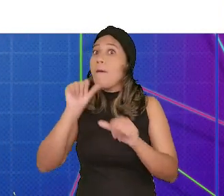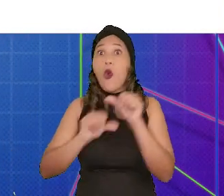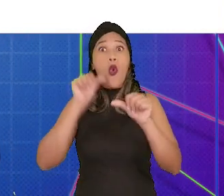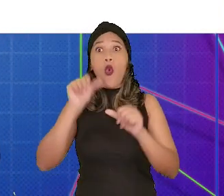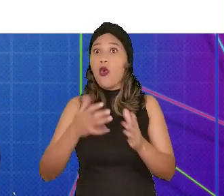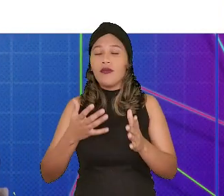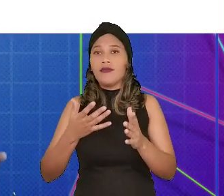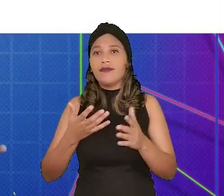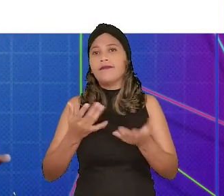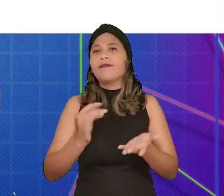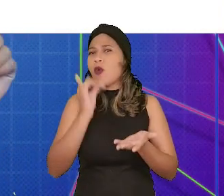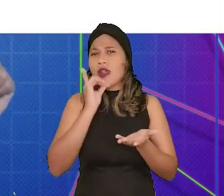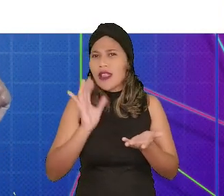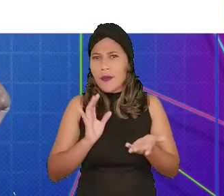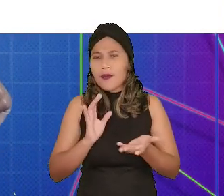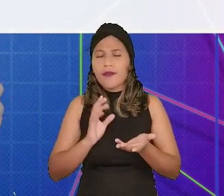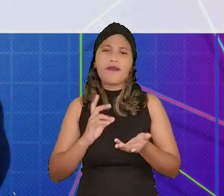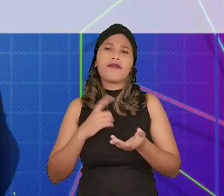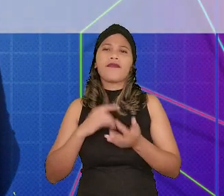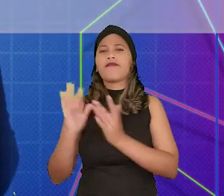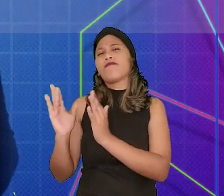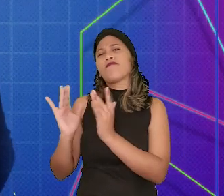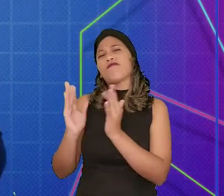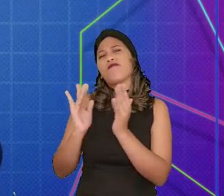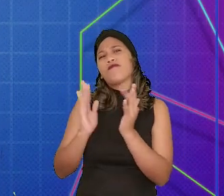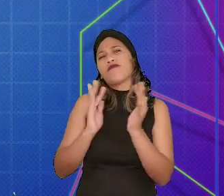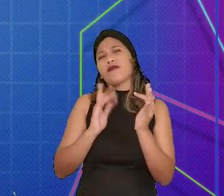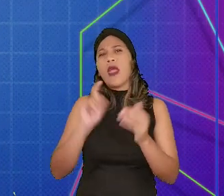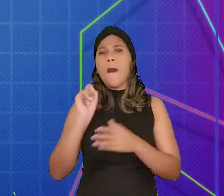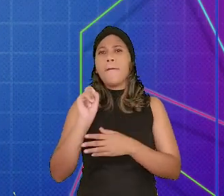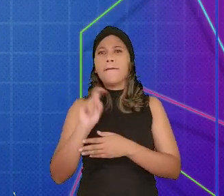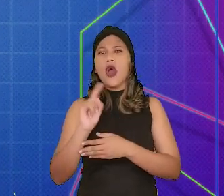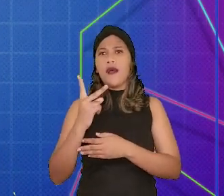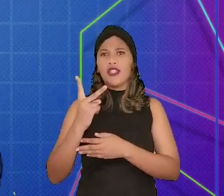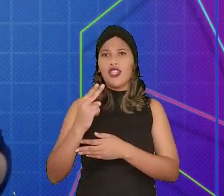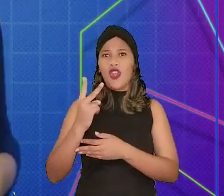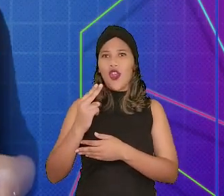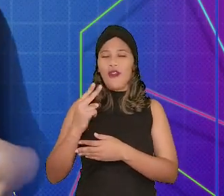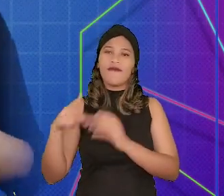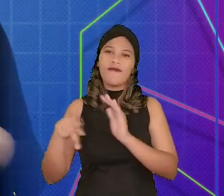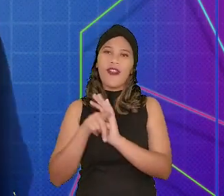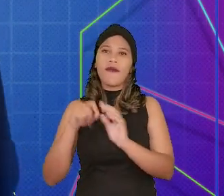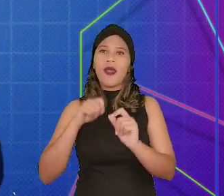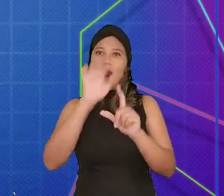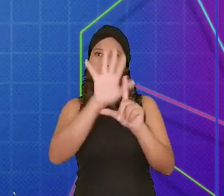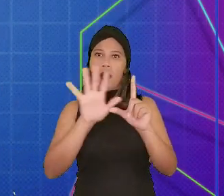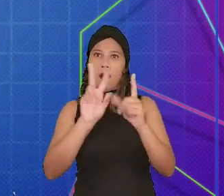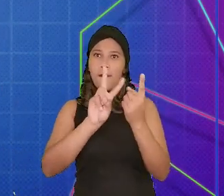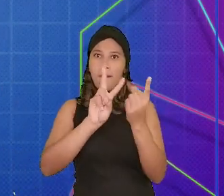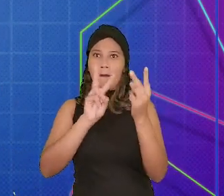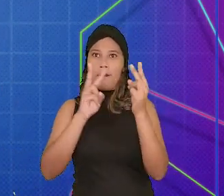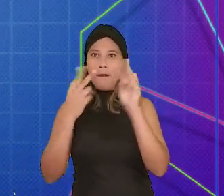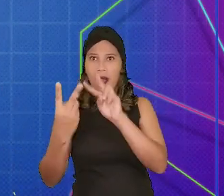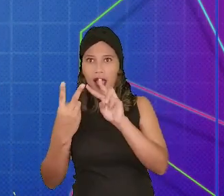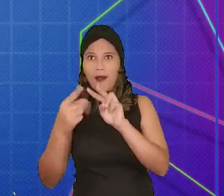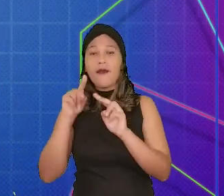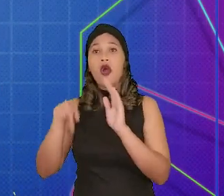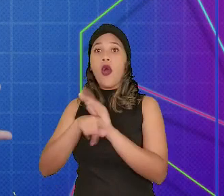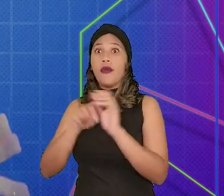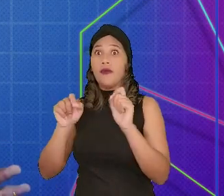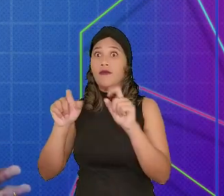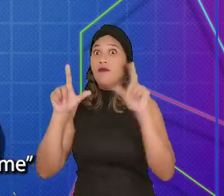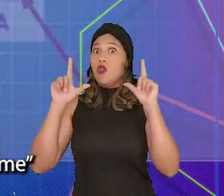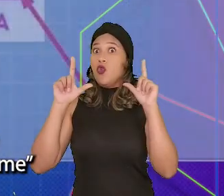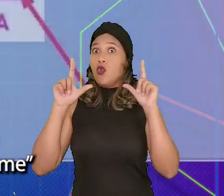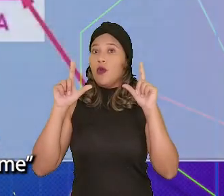vai mudar. Então, por exemplo, caso durante o jogo você clique na tesoura, a interface vai mudar para que essa opção esteja